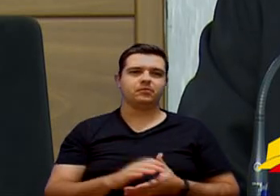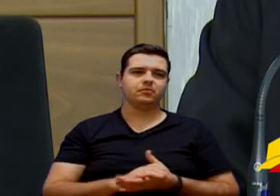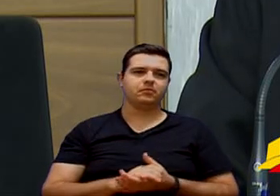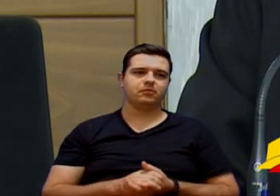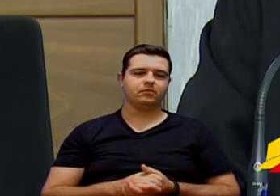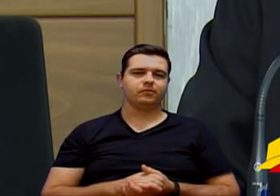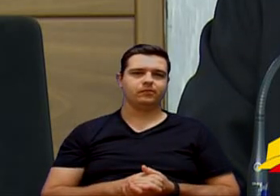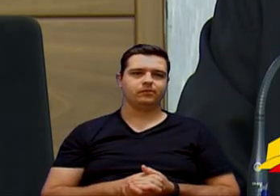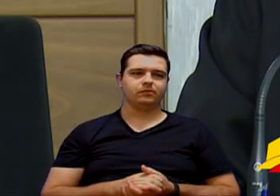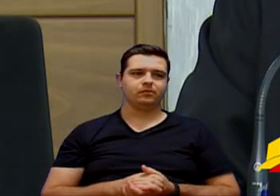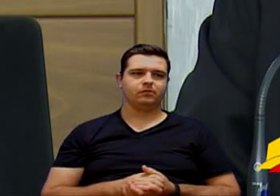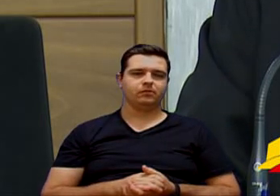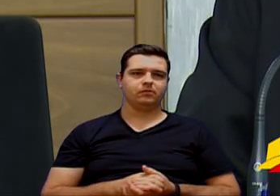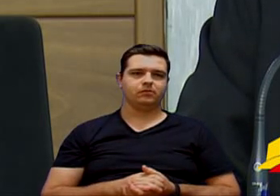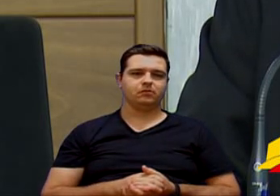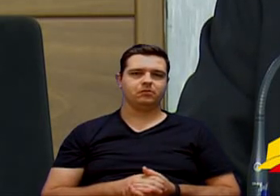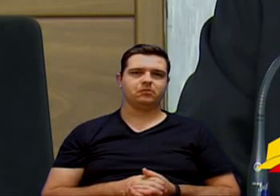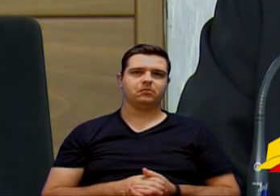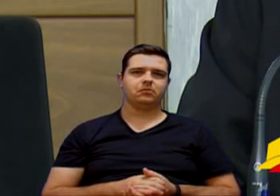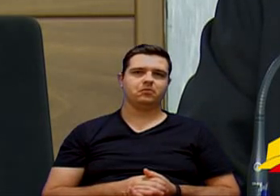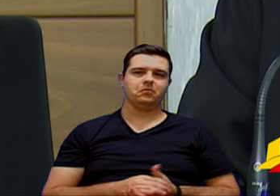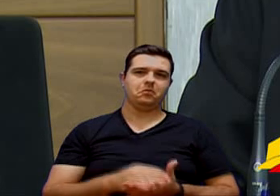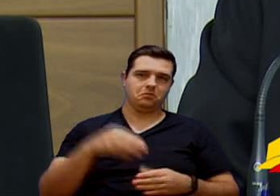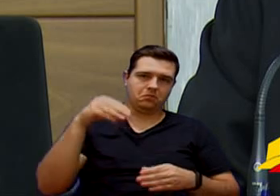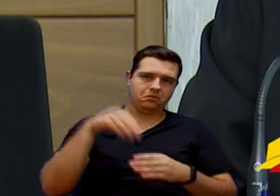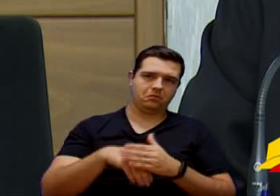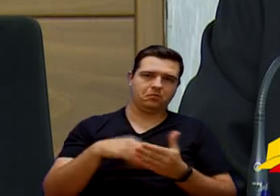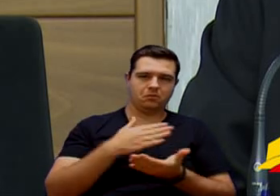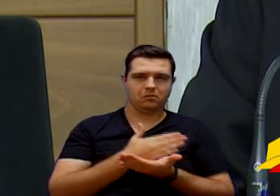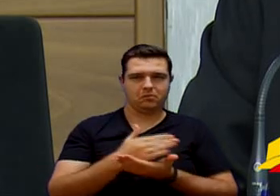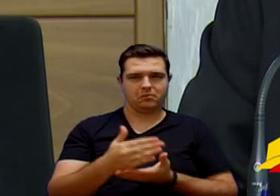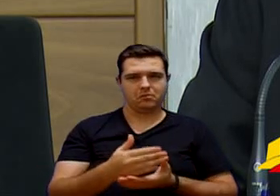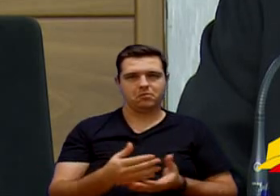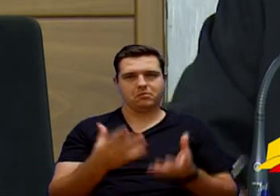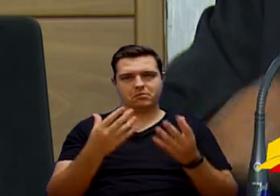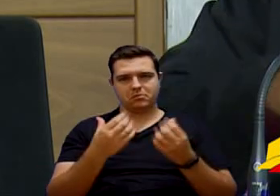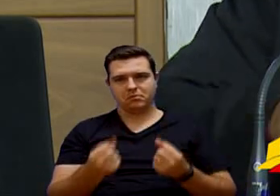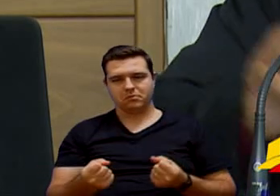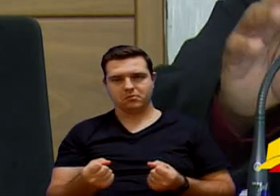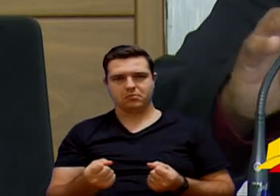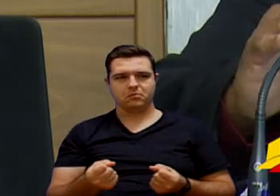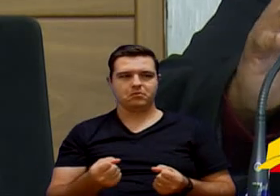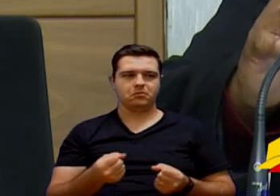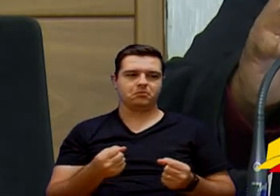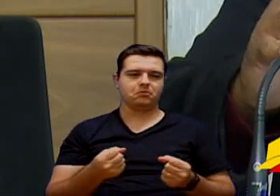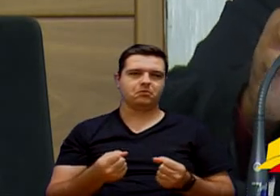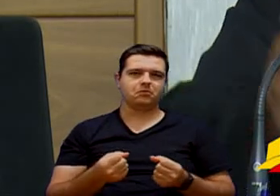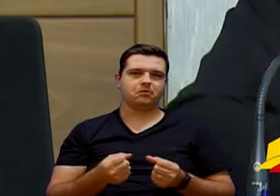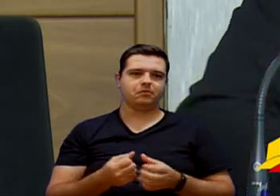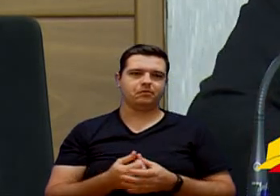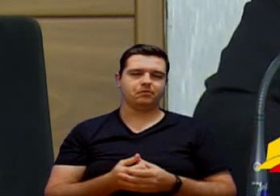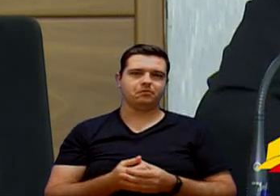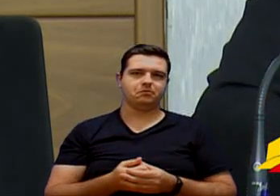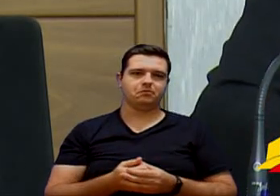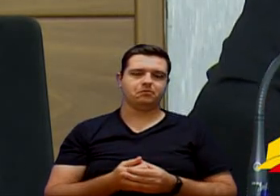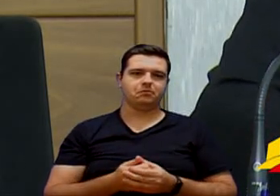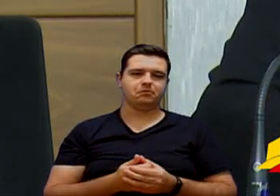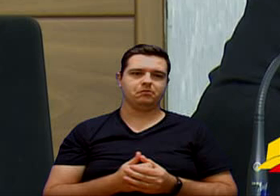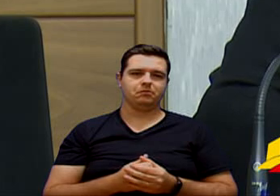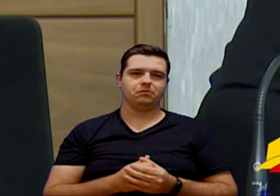5. Eu coloco em votação, os vereadores concordam, permaneçam como estão, aprovado com o voto contrário da Fernanda na número